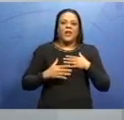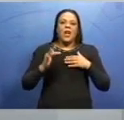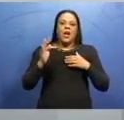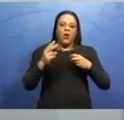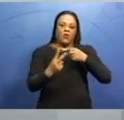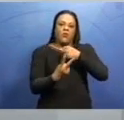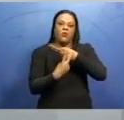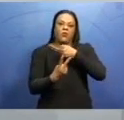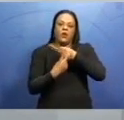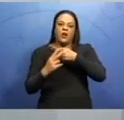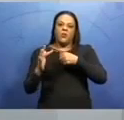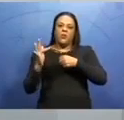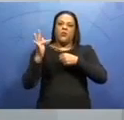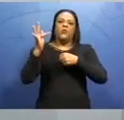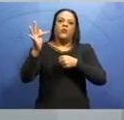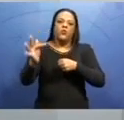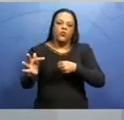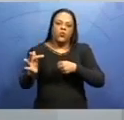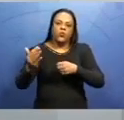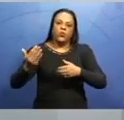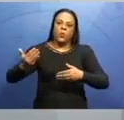de passear.